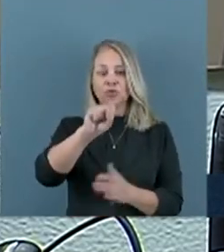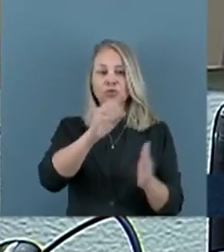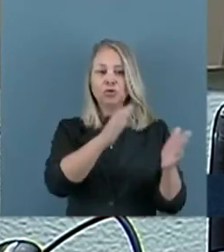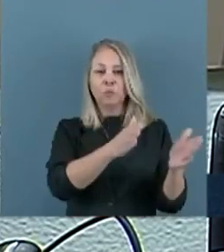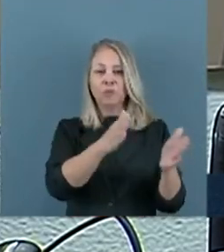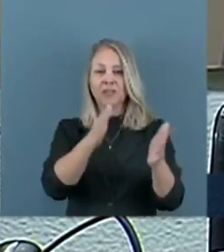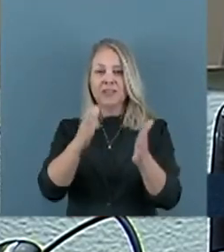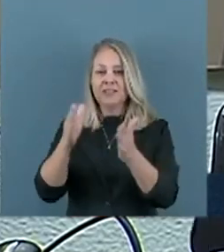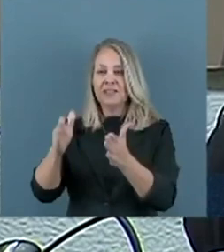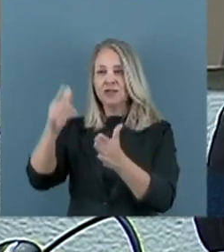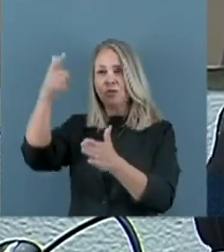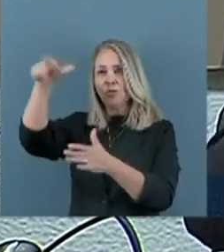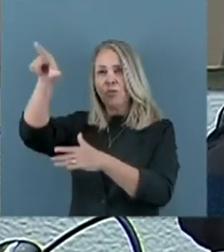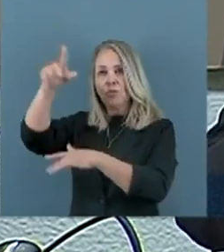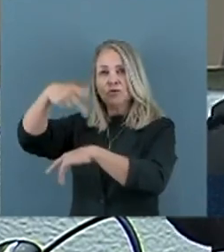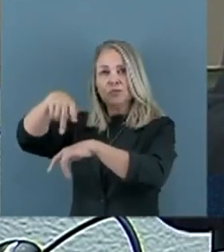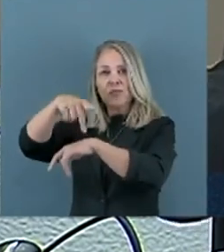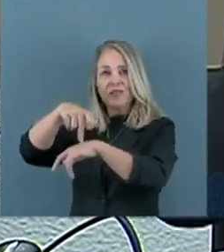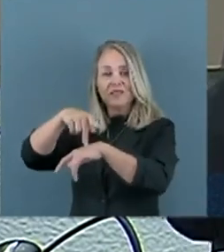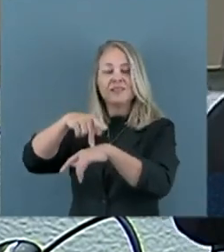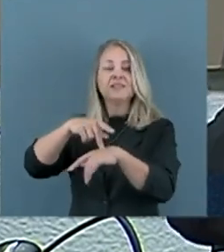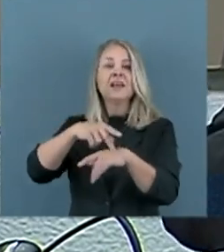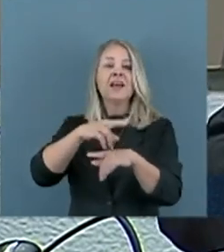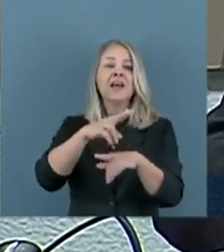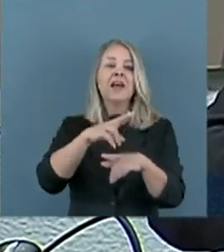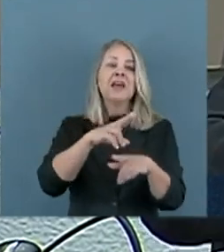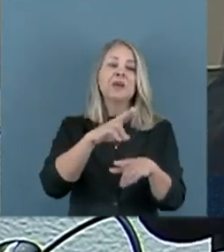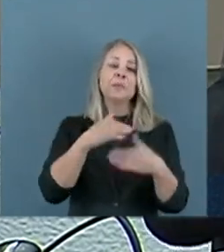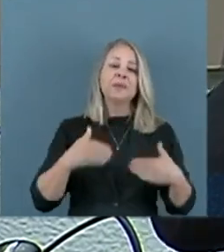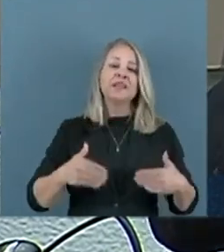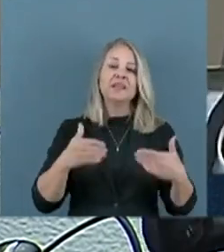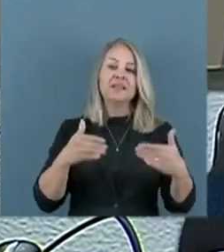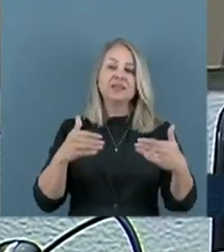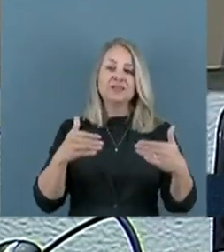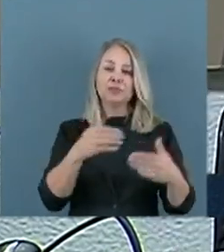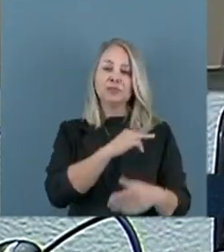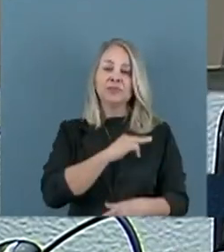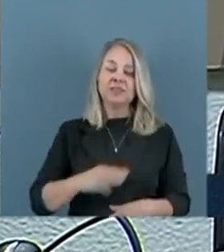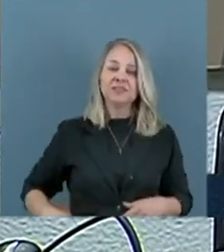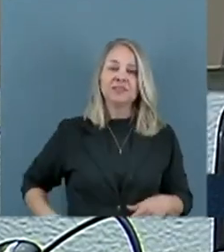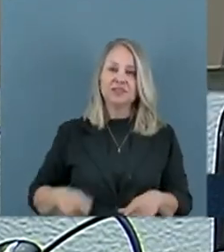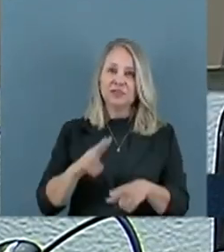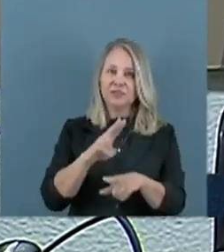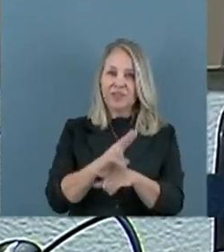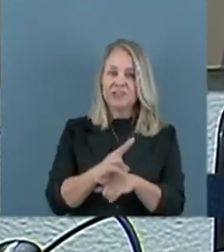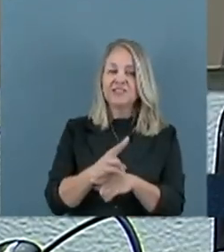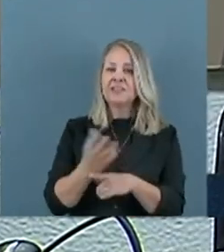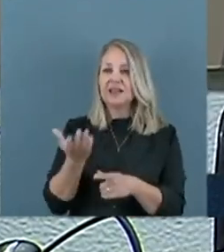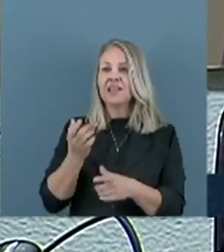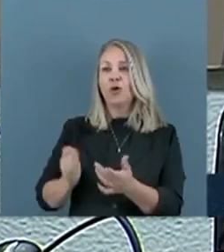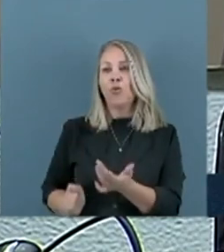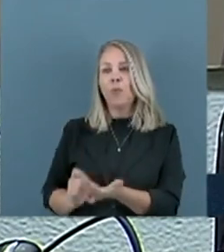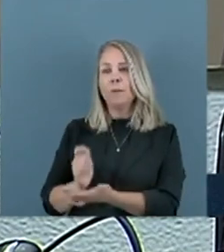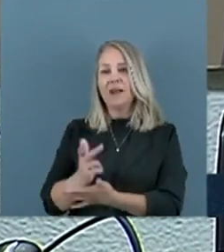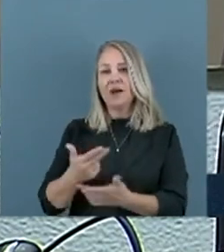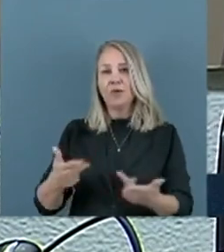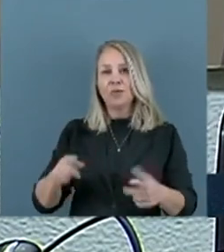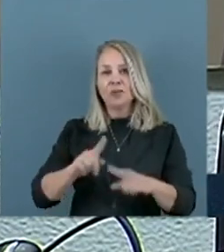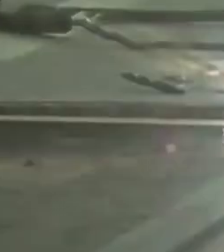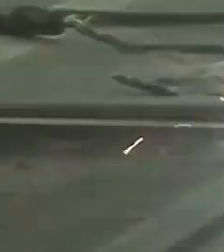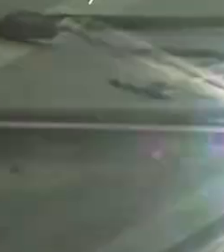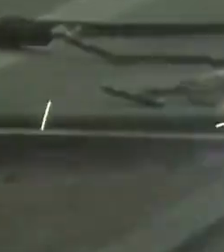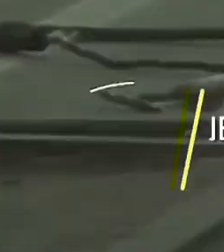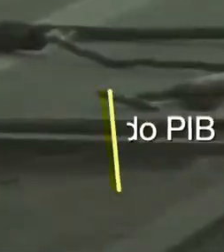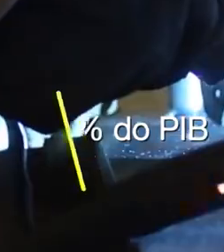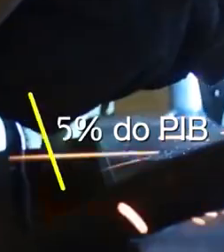da garantia da soberania nacional com reflexo no desenvolvimento do país e no bem-estar da população atualmente